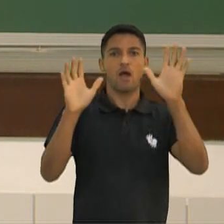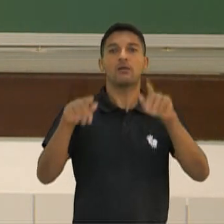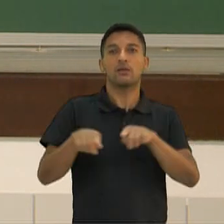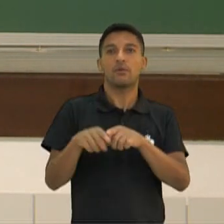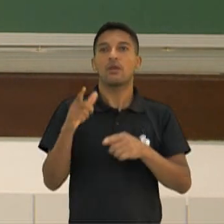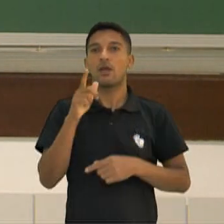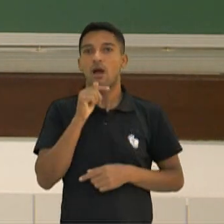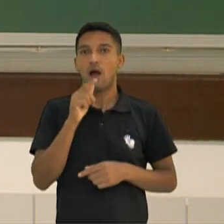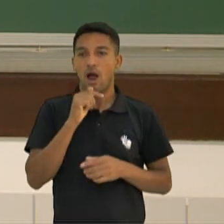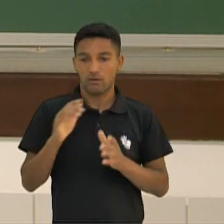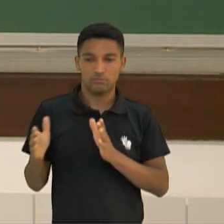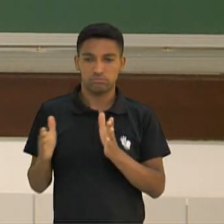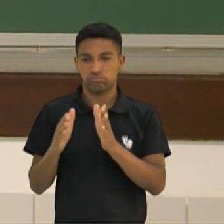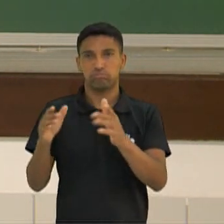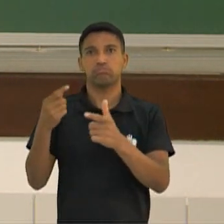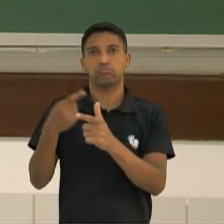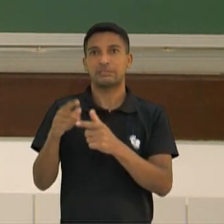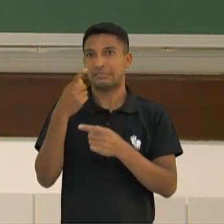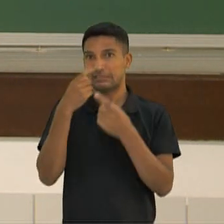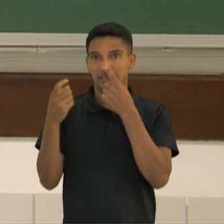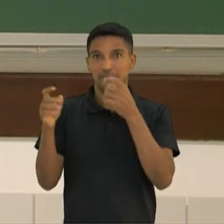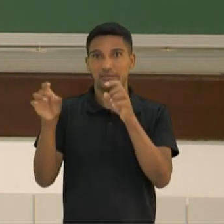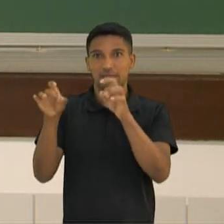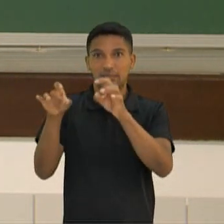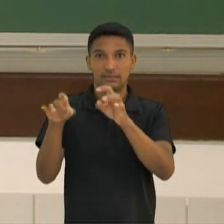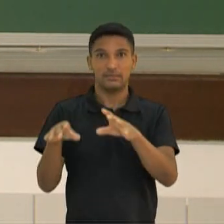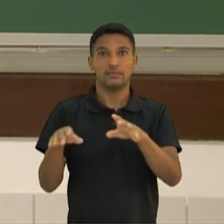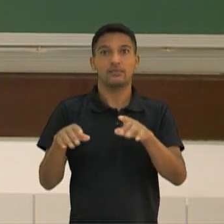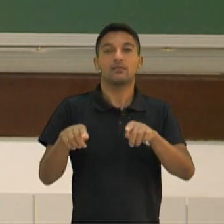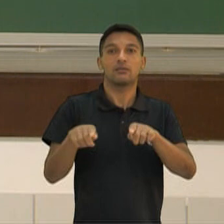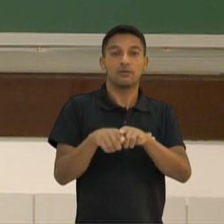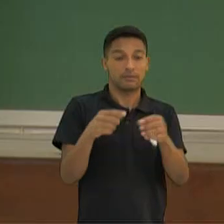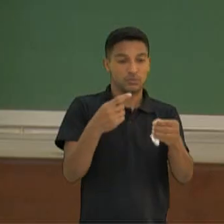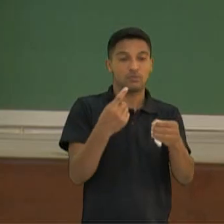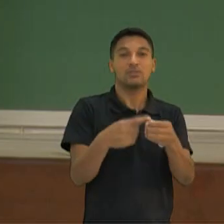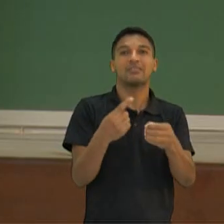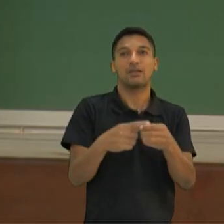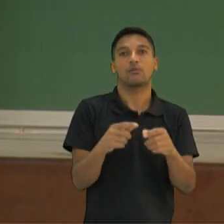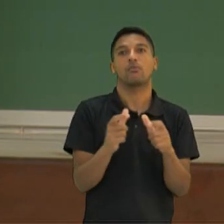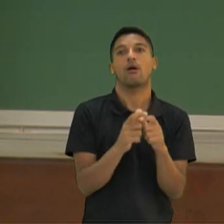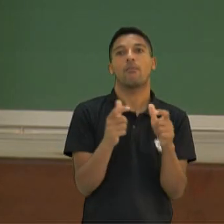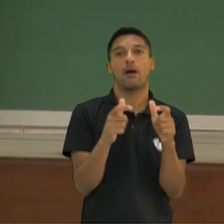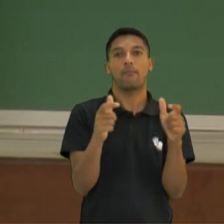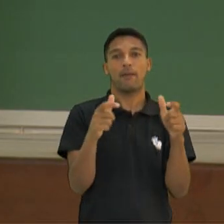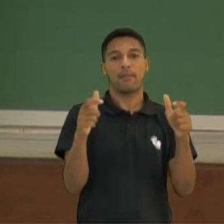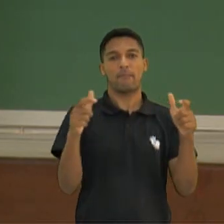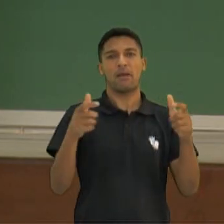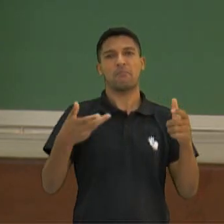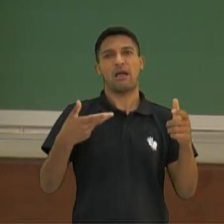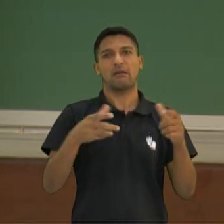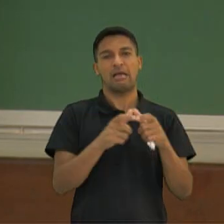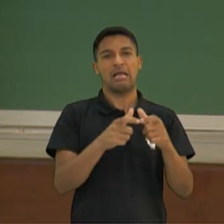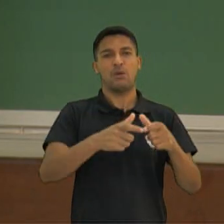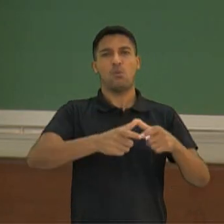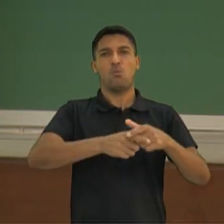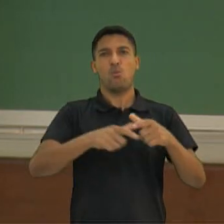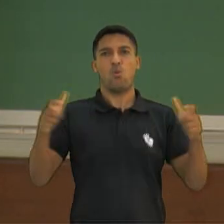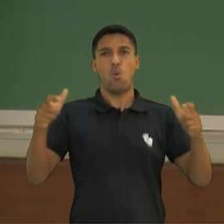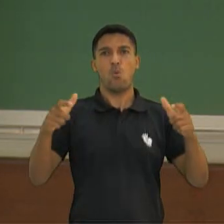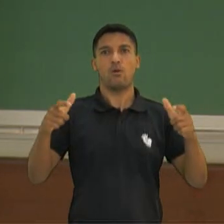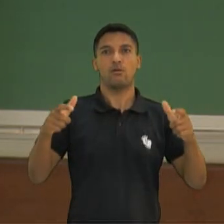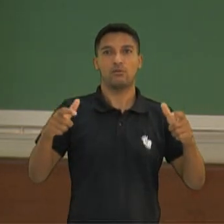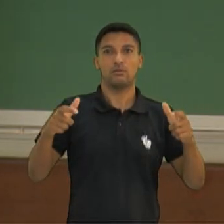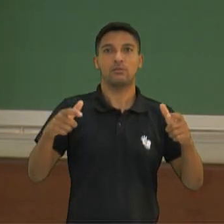geração de resíduos sólidos, O crescimento dessas cidades está sendo um pouco acelerado, então já houve